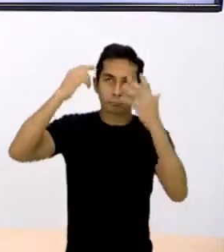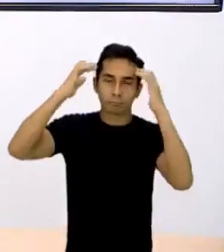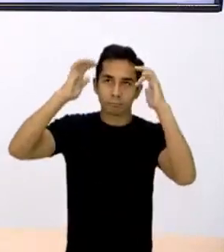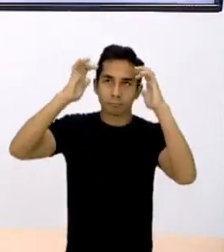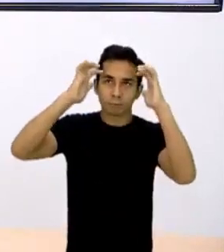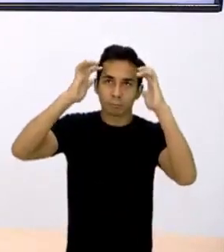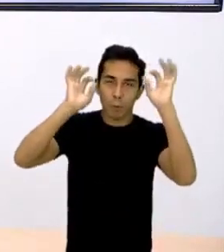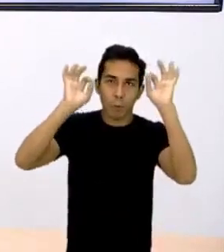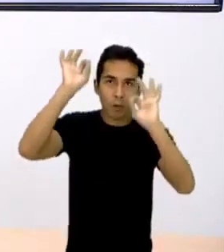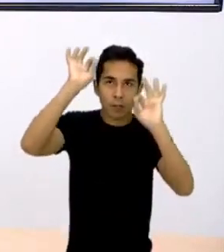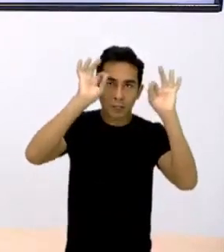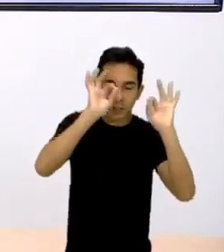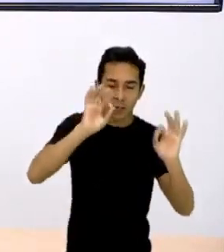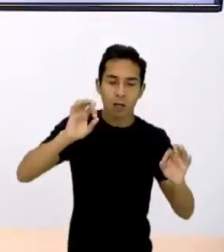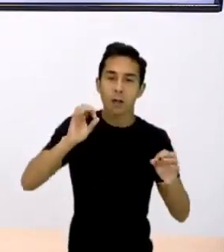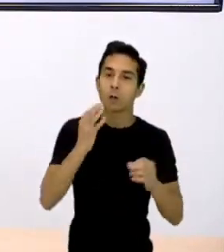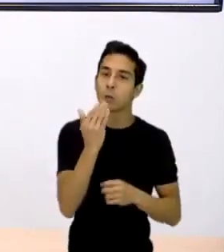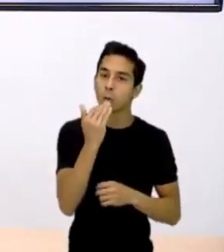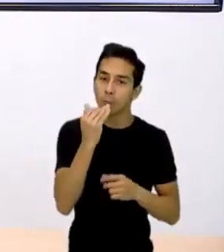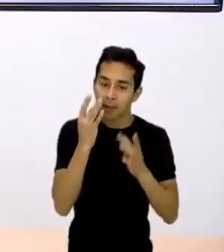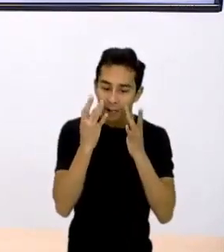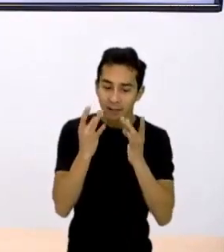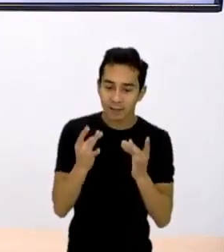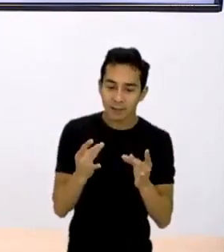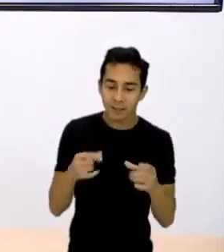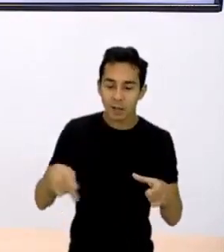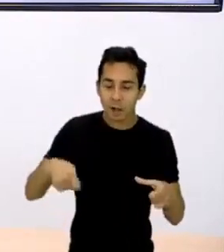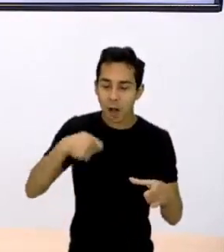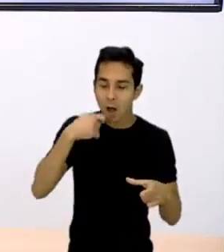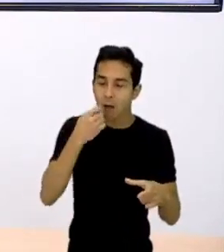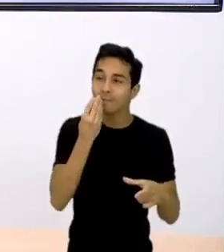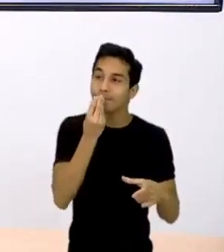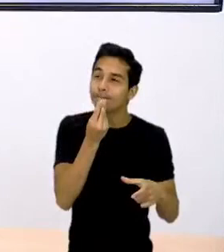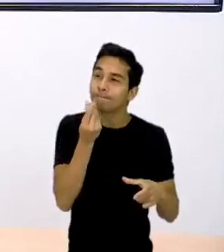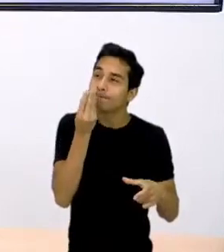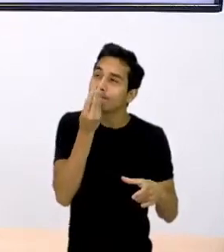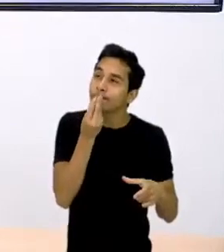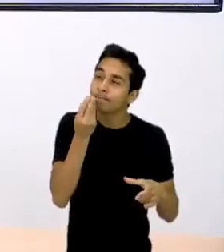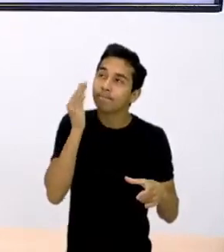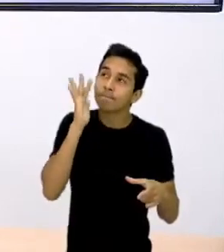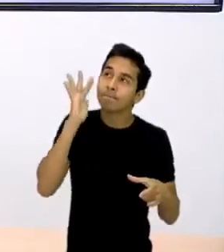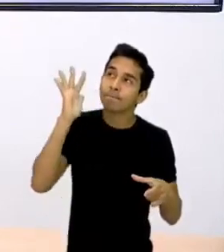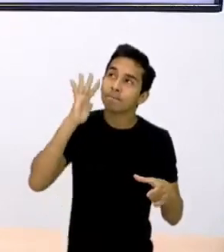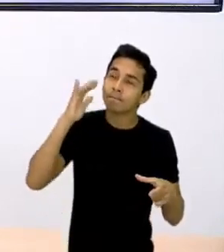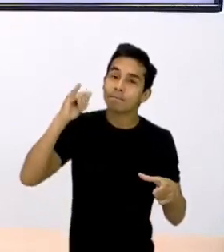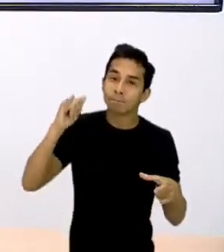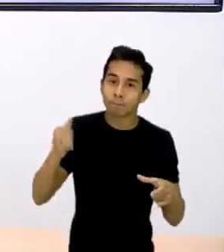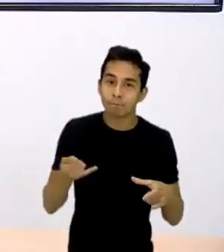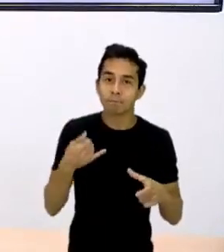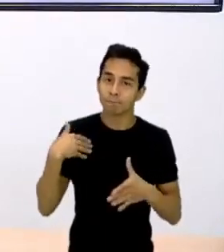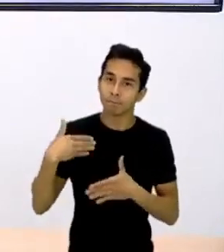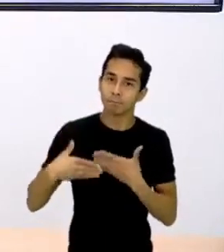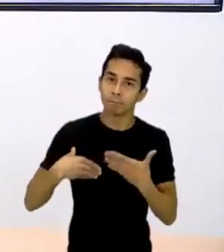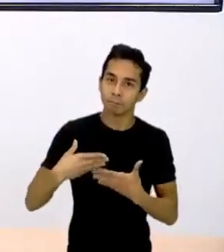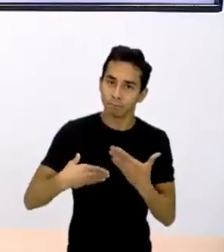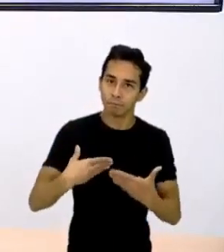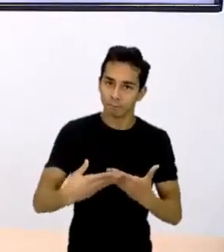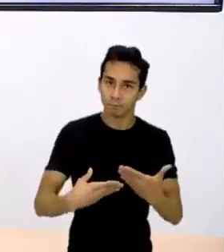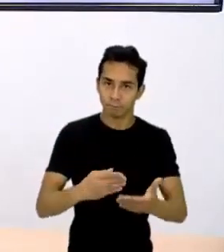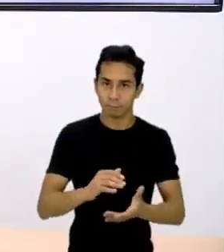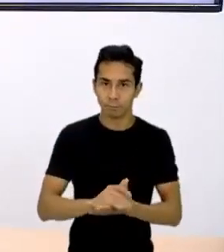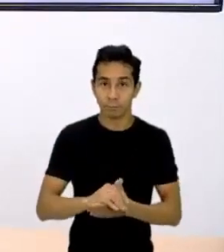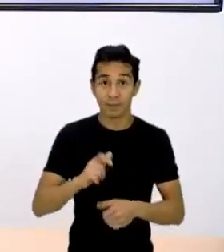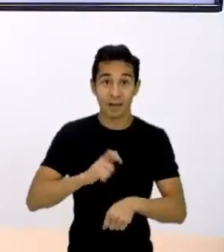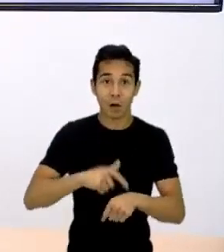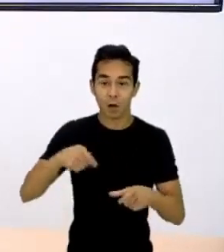prestar atenção no alimento, sentir o sabor, degustar, né? Trabalhar todo esse processo para que na hora da gente